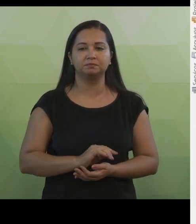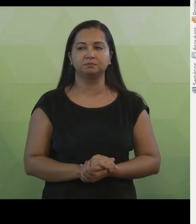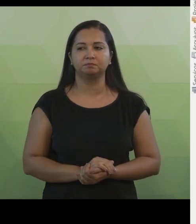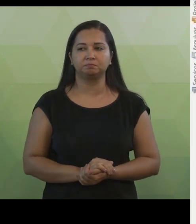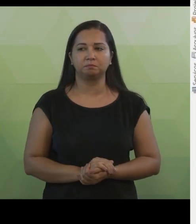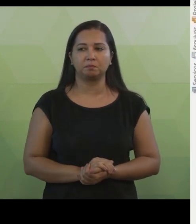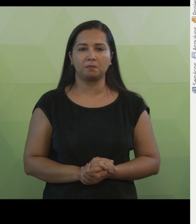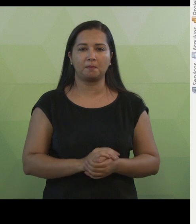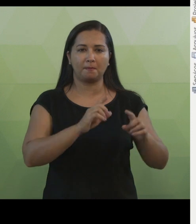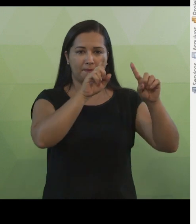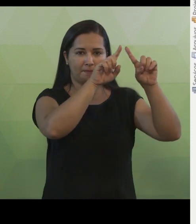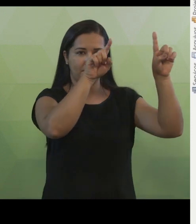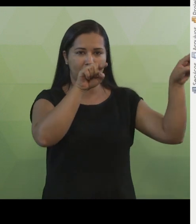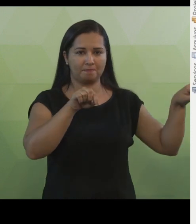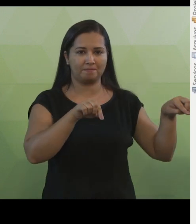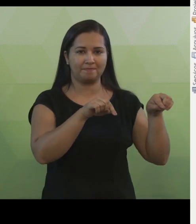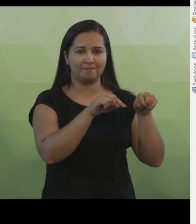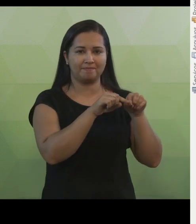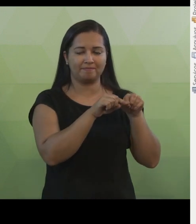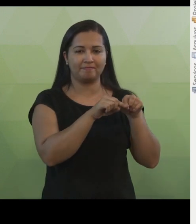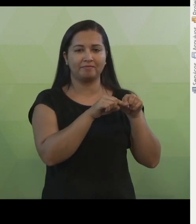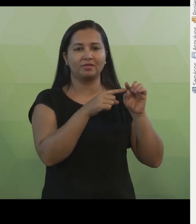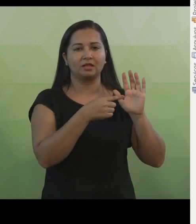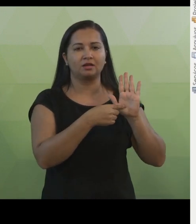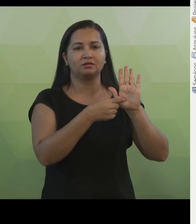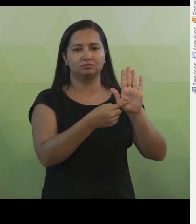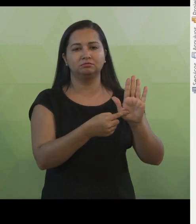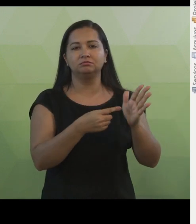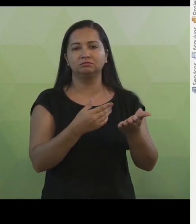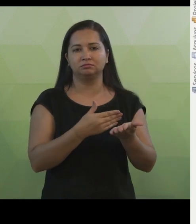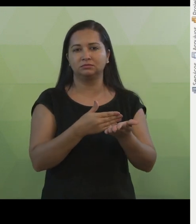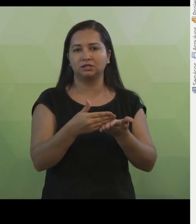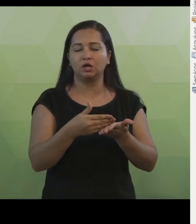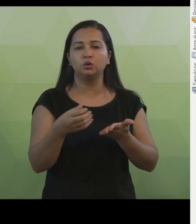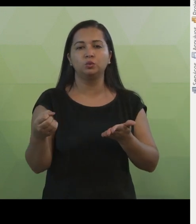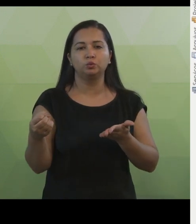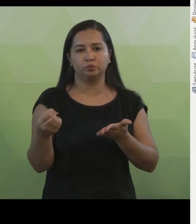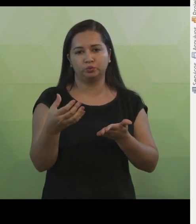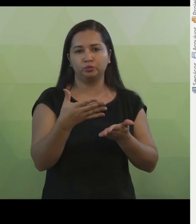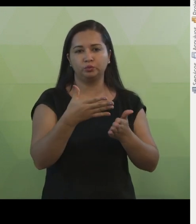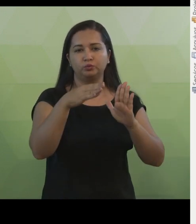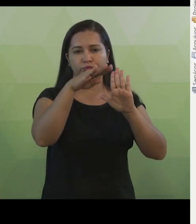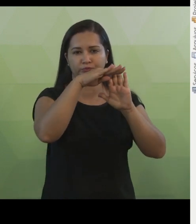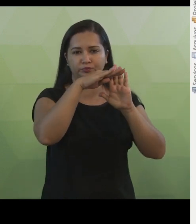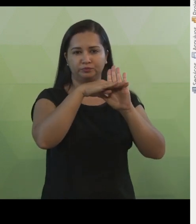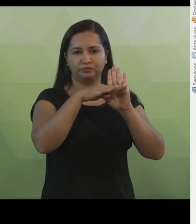Aqui no NetBeans, inicialmente vamos criar um novo projeto